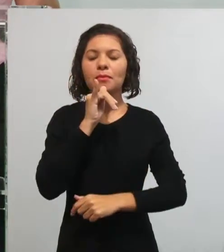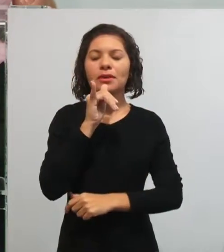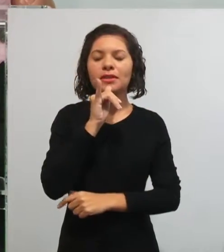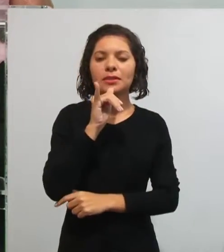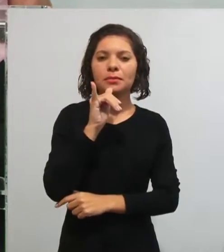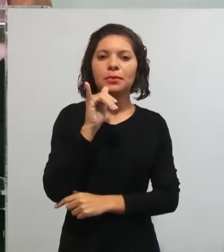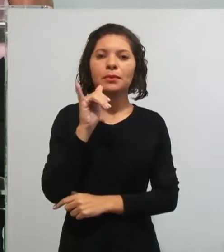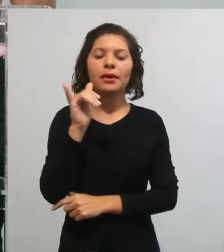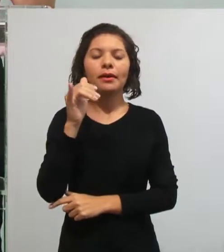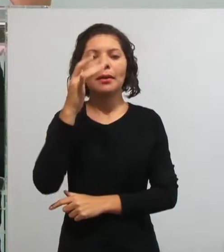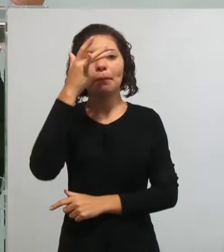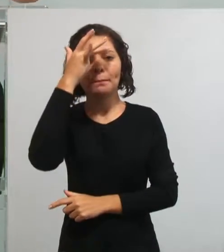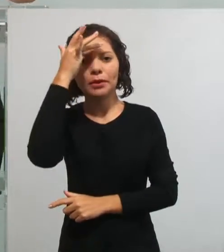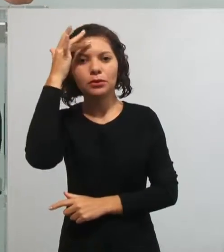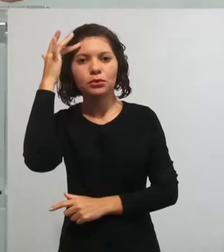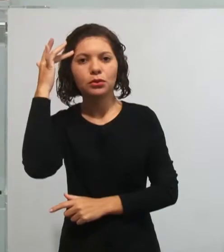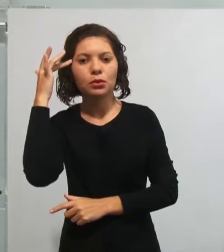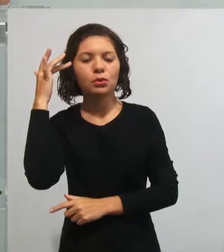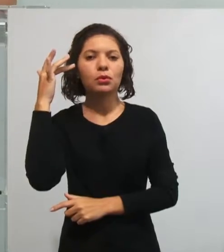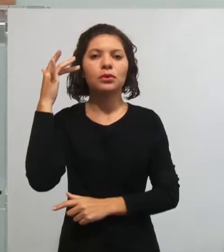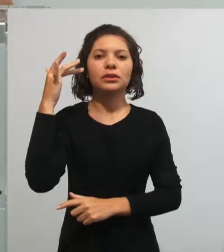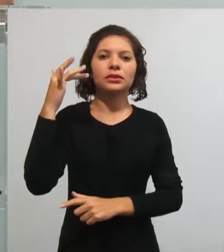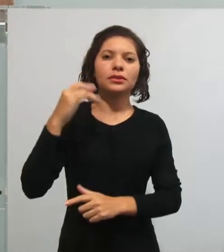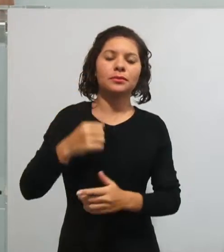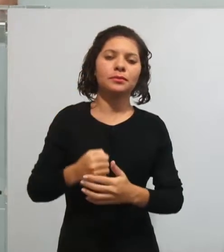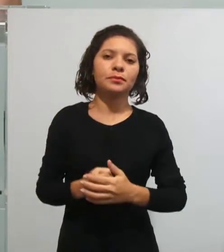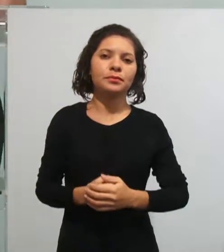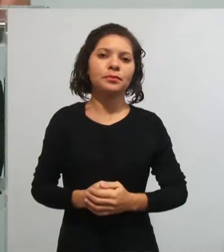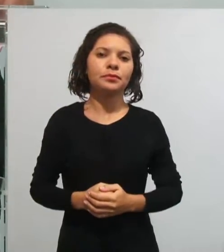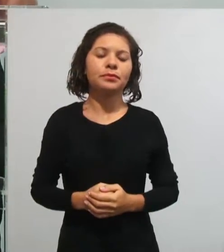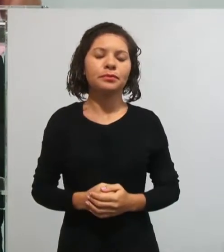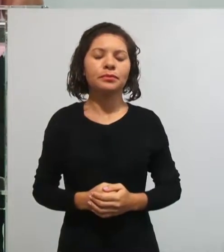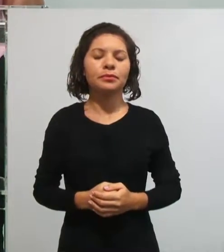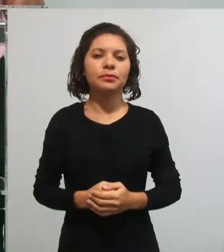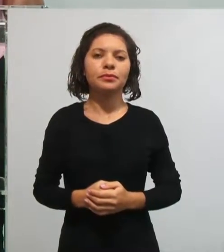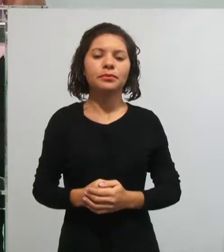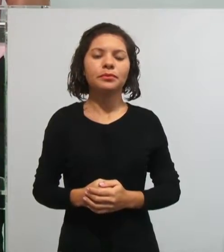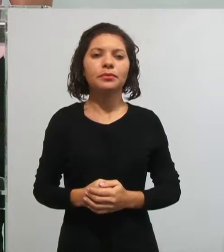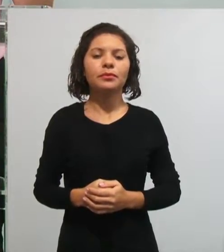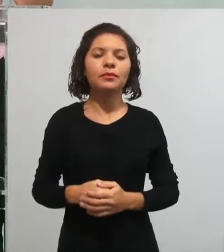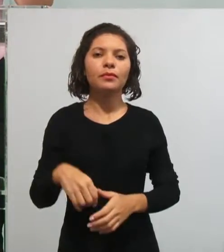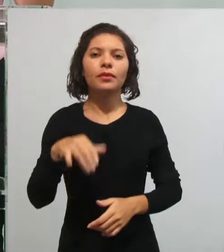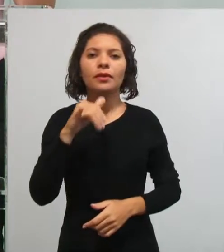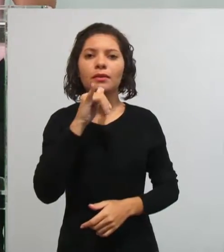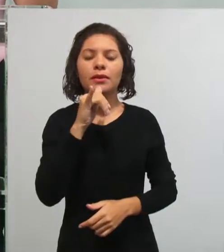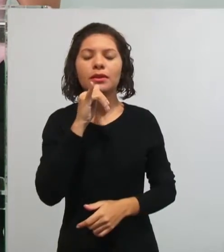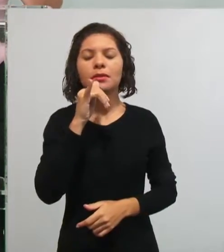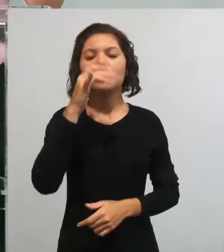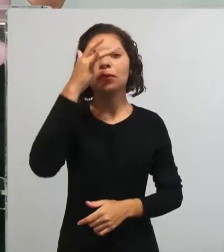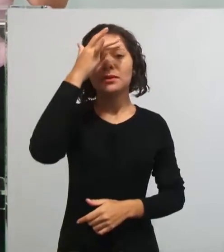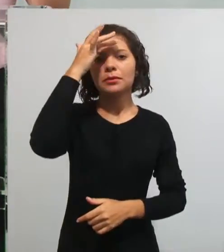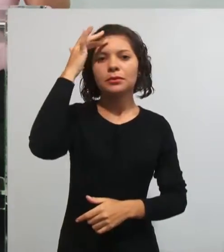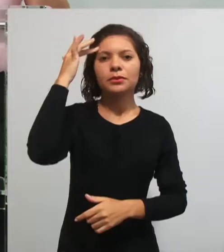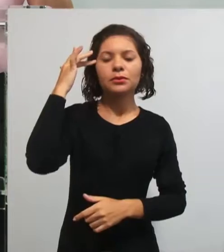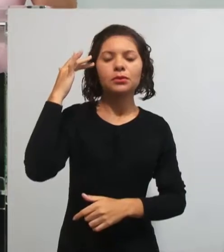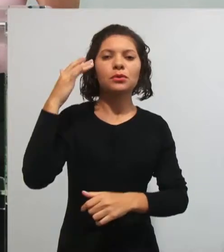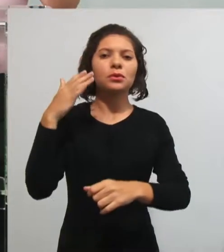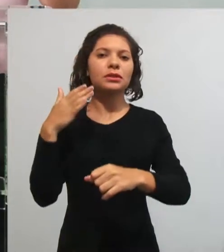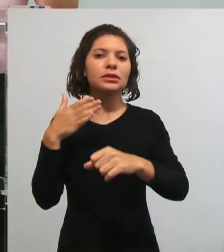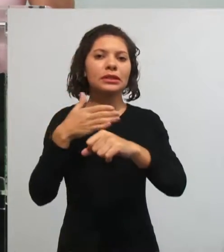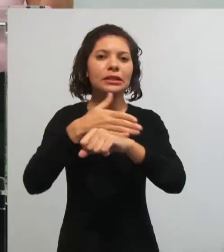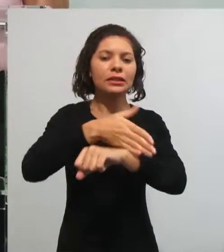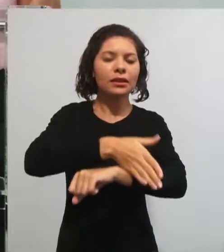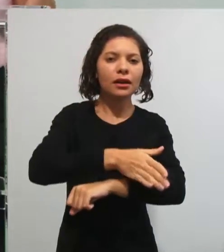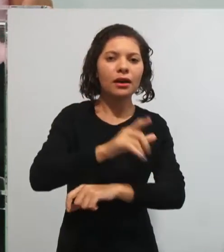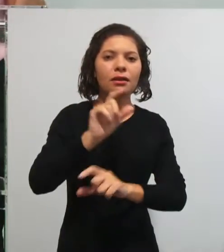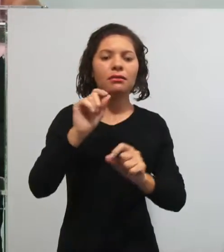venezuelanos invadiram Roraima, ou se eu digo assim, refugiados venezuelanos